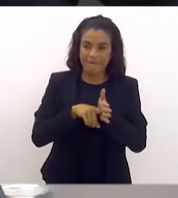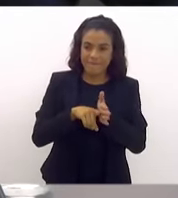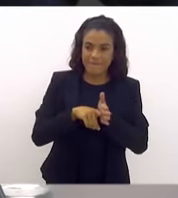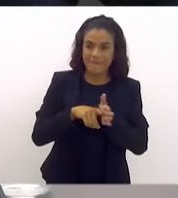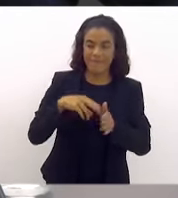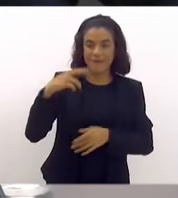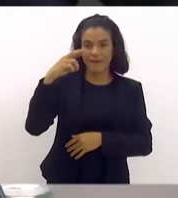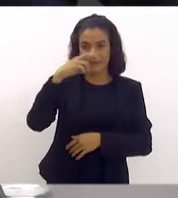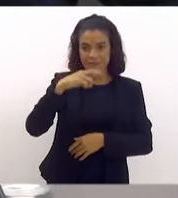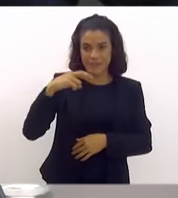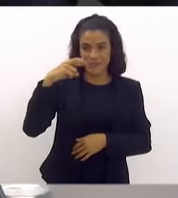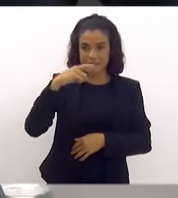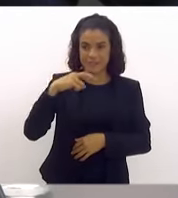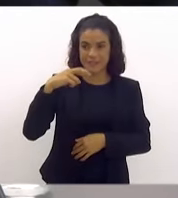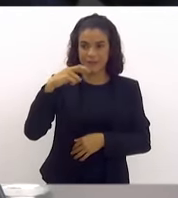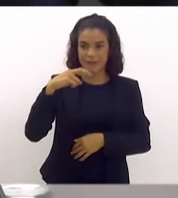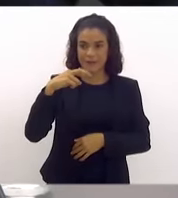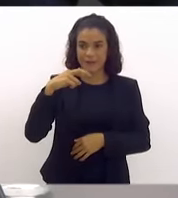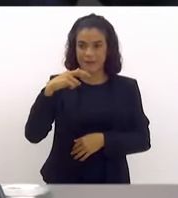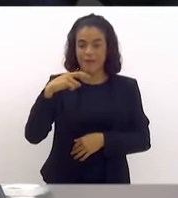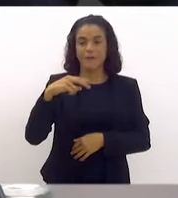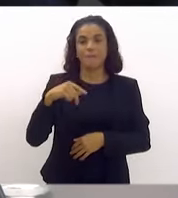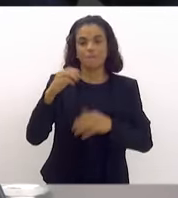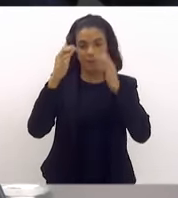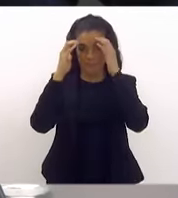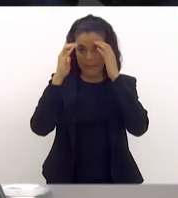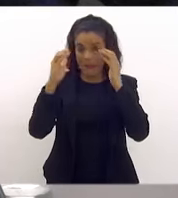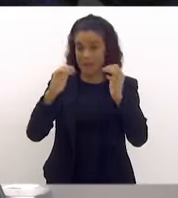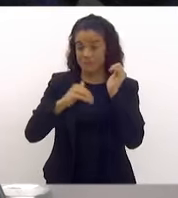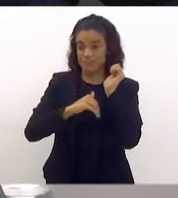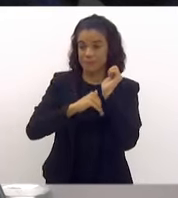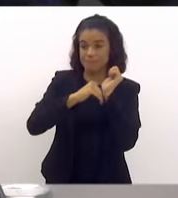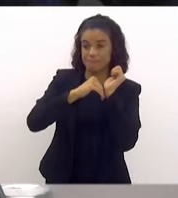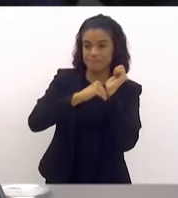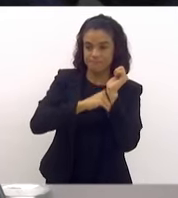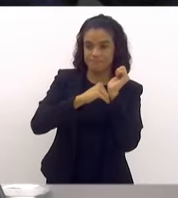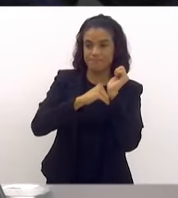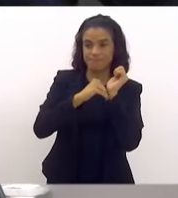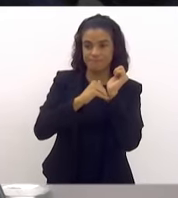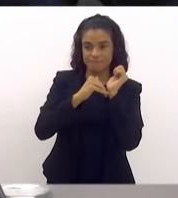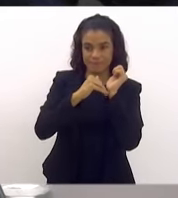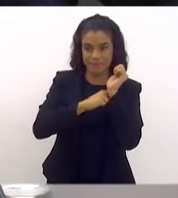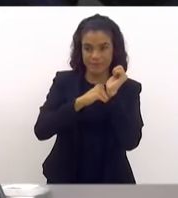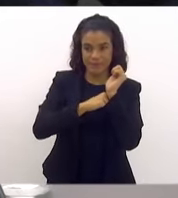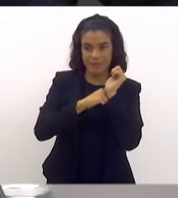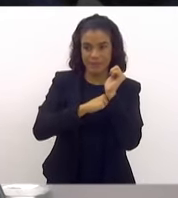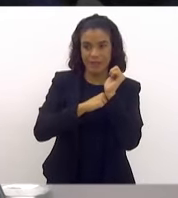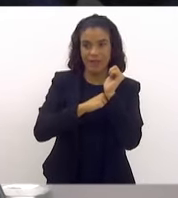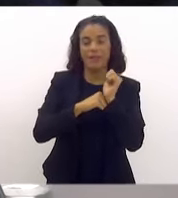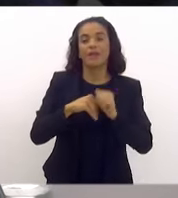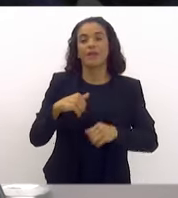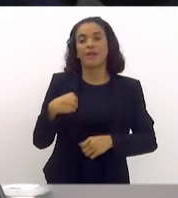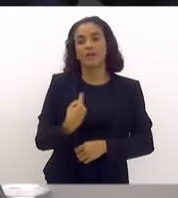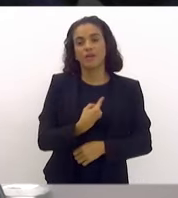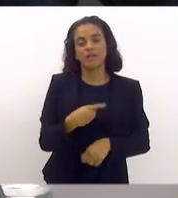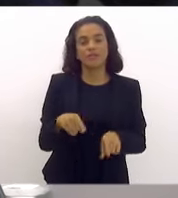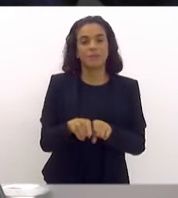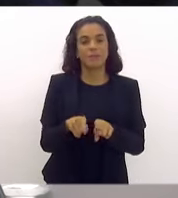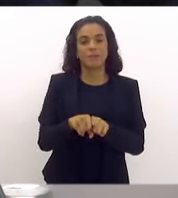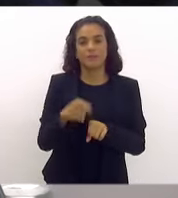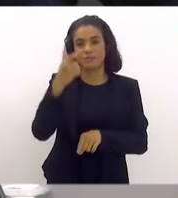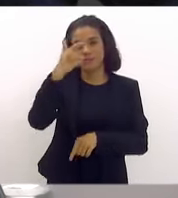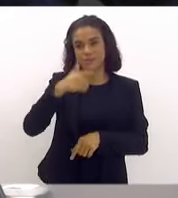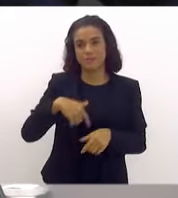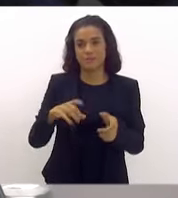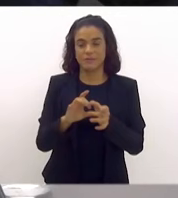deputados eh respeitado o sigilo eventualmente decretado pelo promotor natural nós estamos à disposição